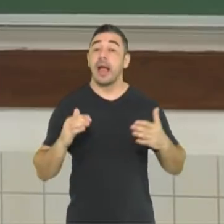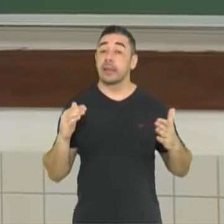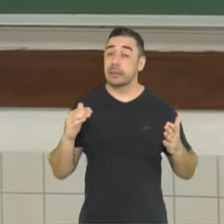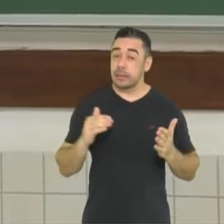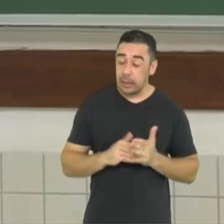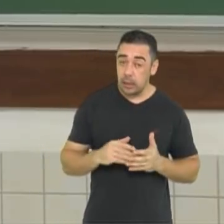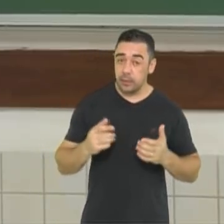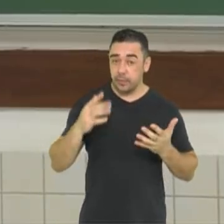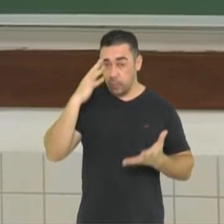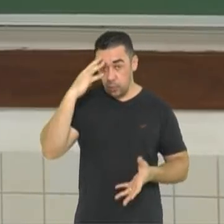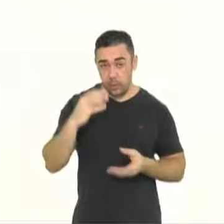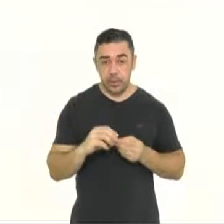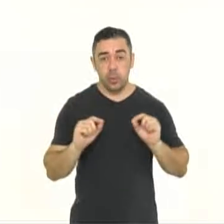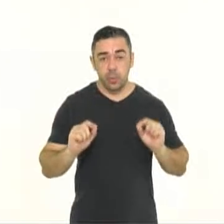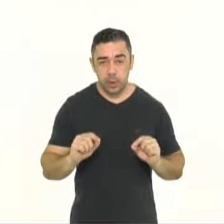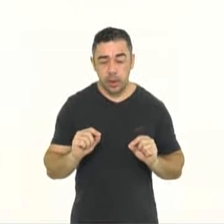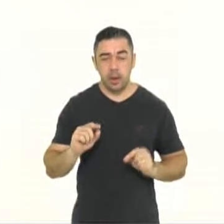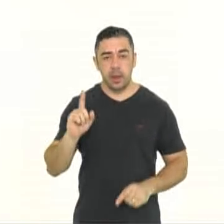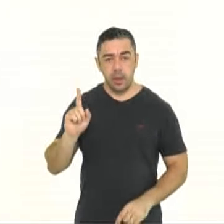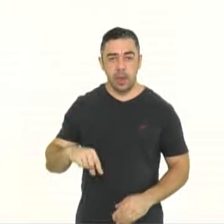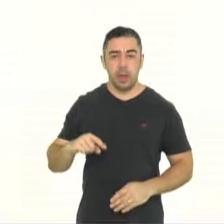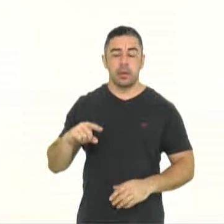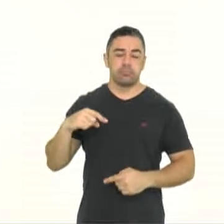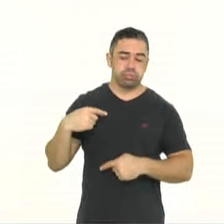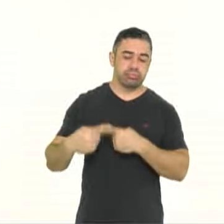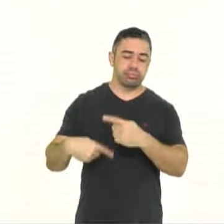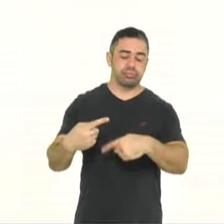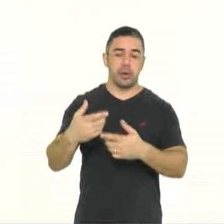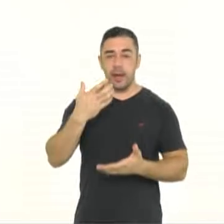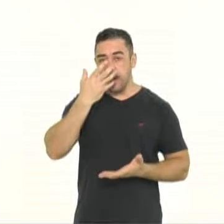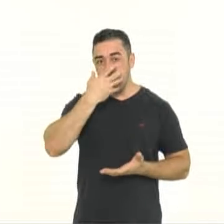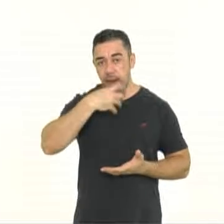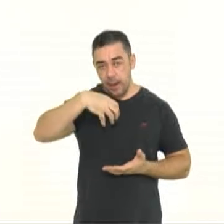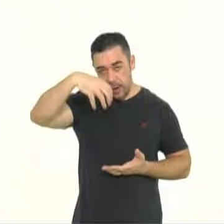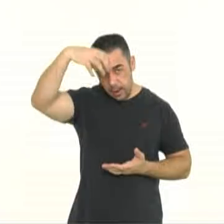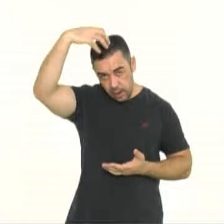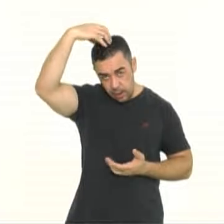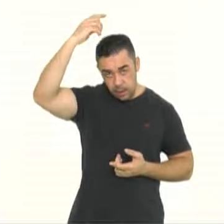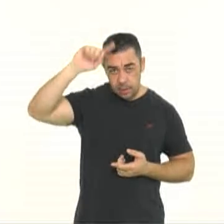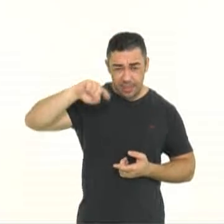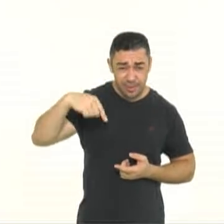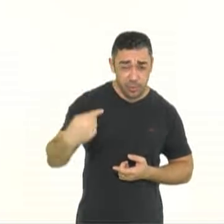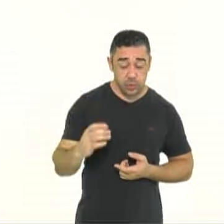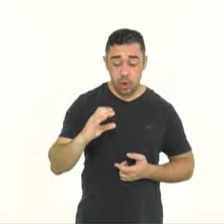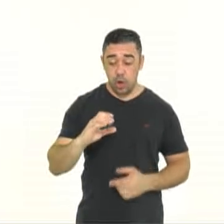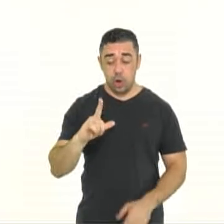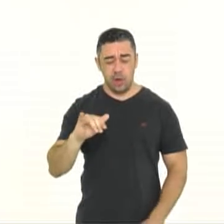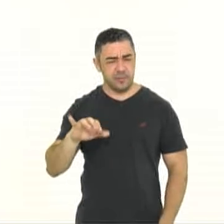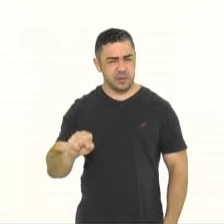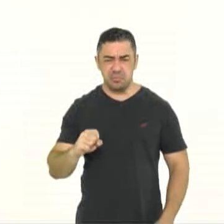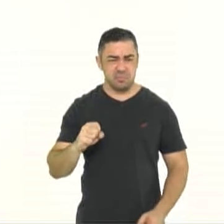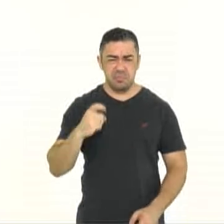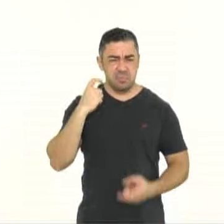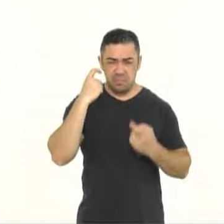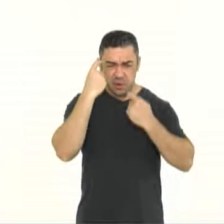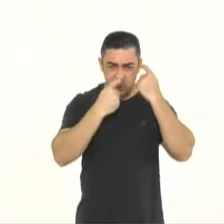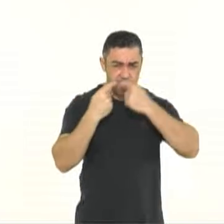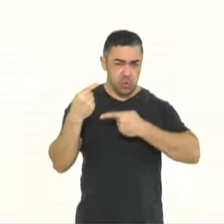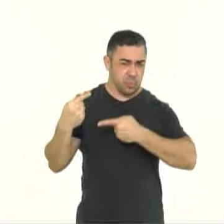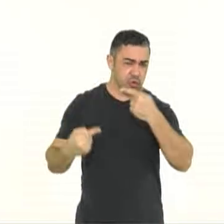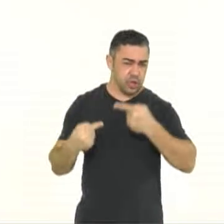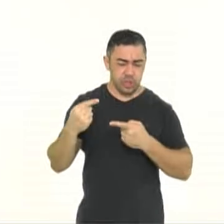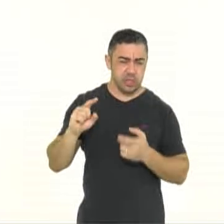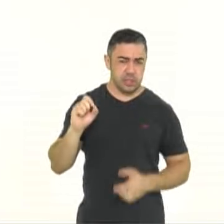lá, vamos entender o seguinte, que os sucessores de Clovis, os próximos reis, não eram tão preocupados com políticas, eles